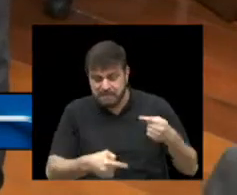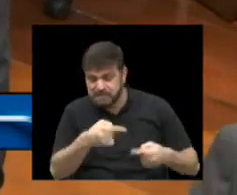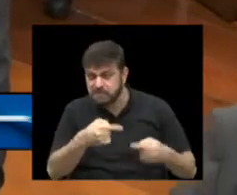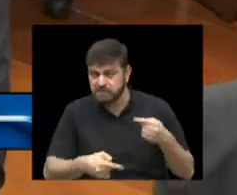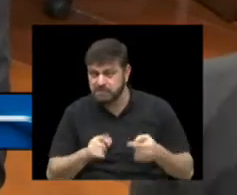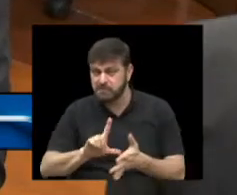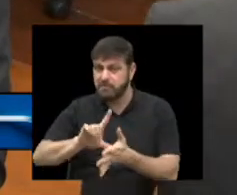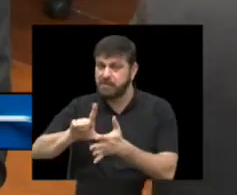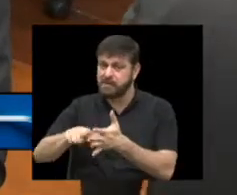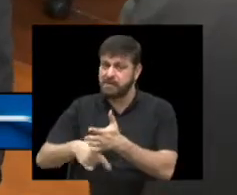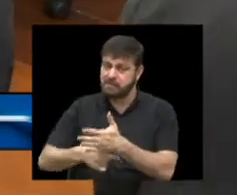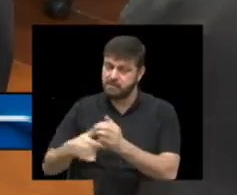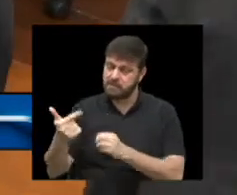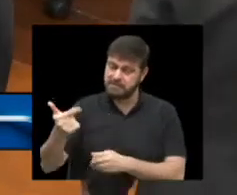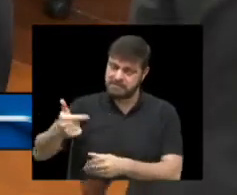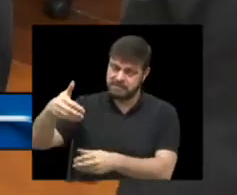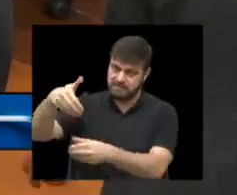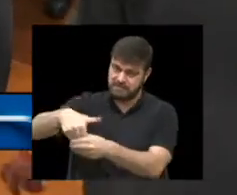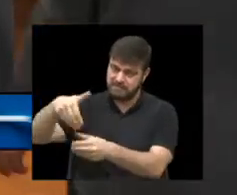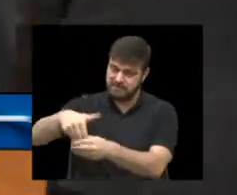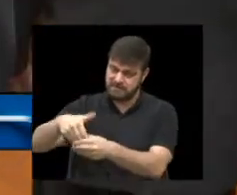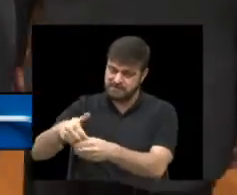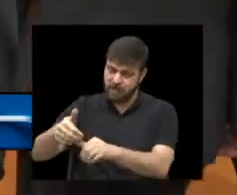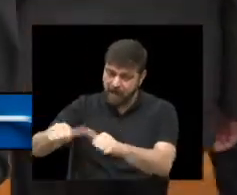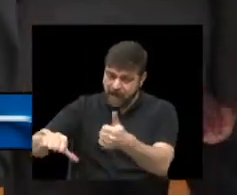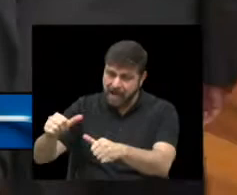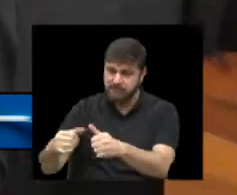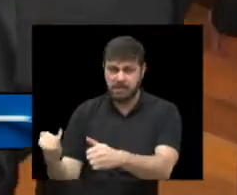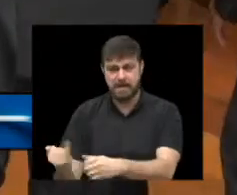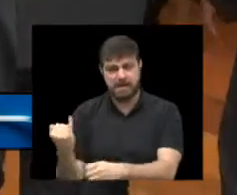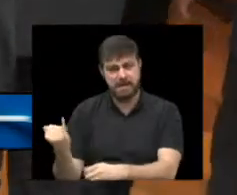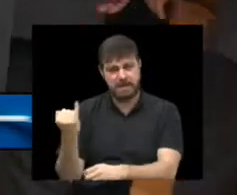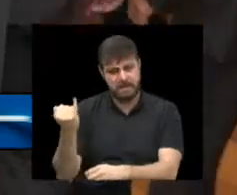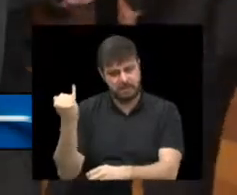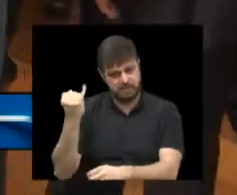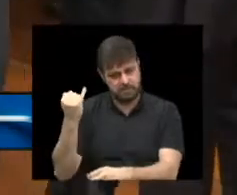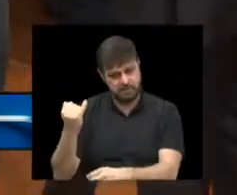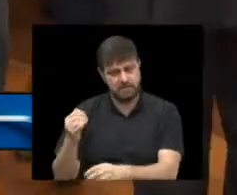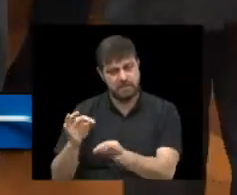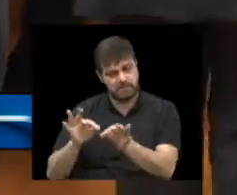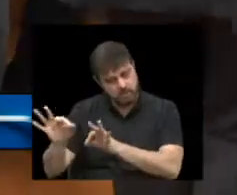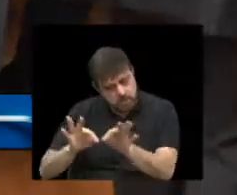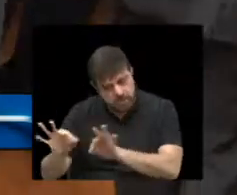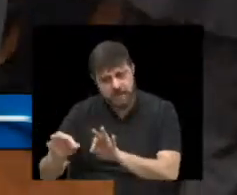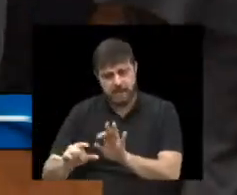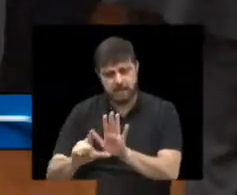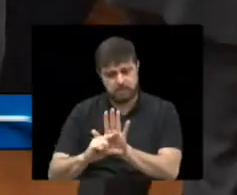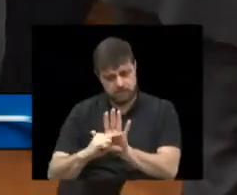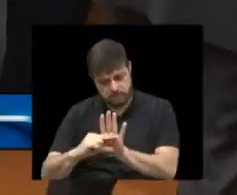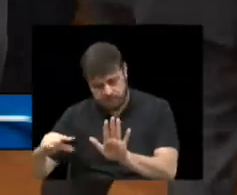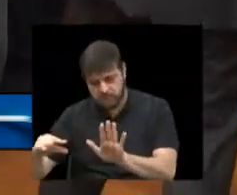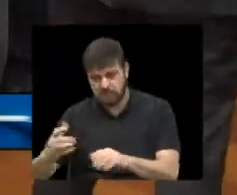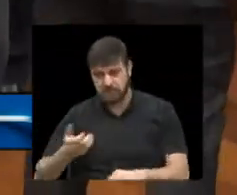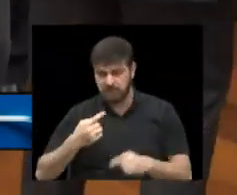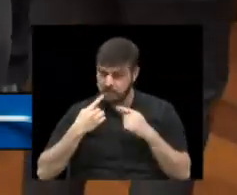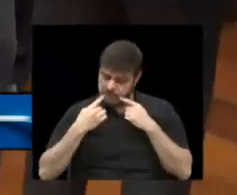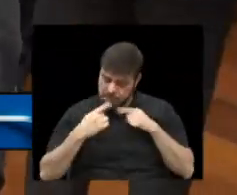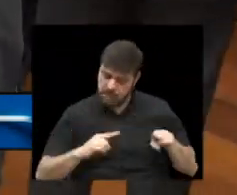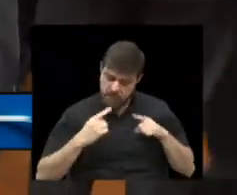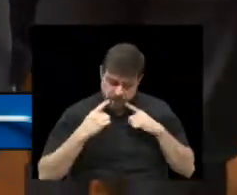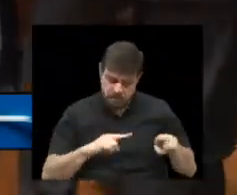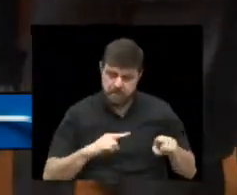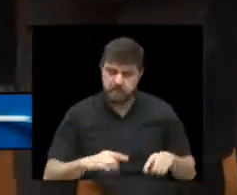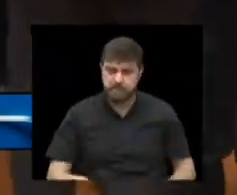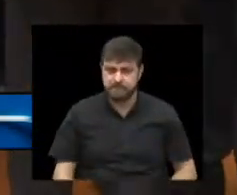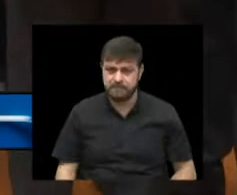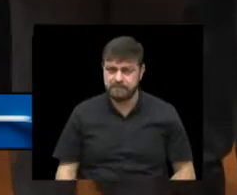mérito. Então, eu queria aqui fazer uma reflexão e fazer uma crítica desse ponto de vista. Outro